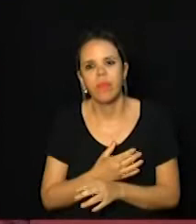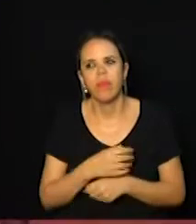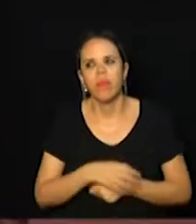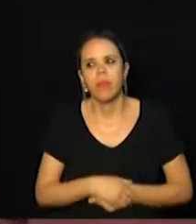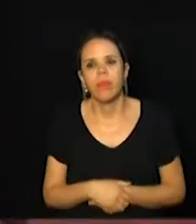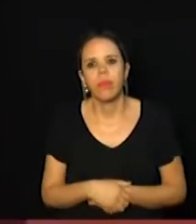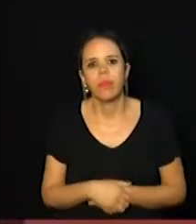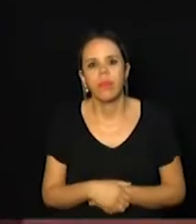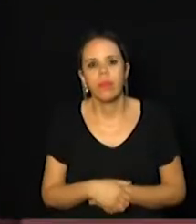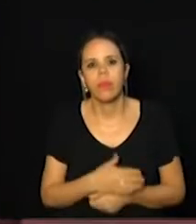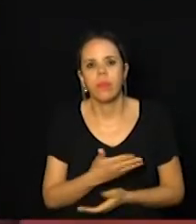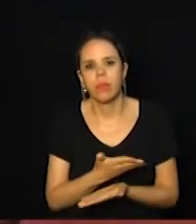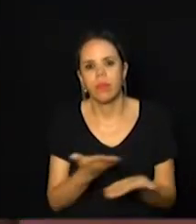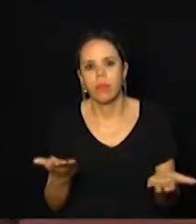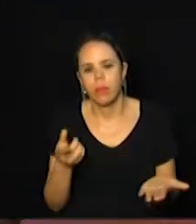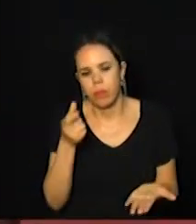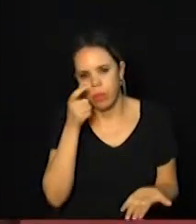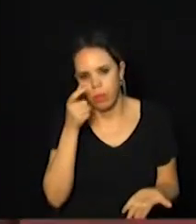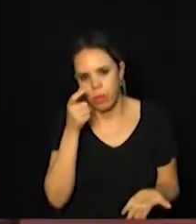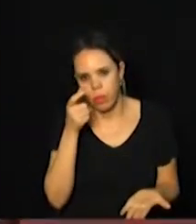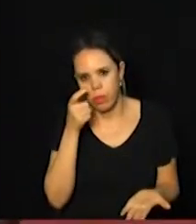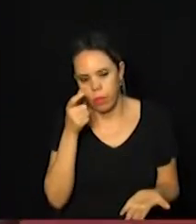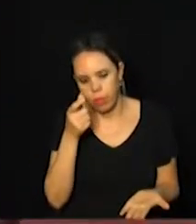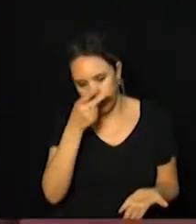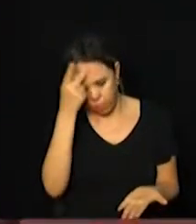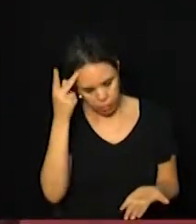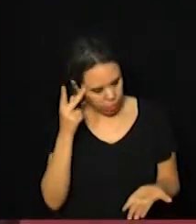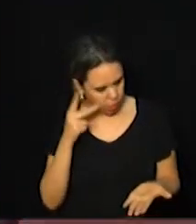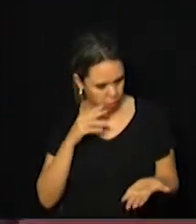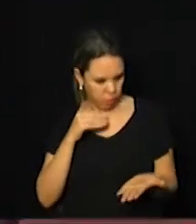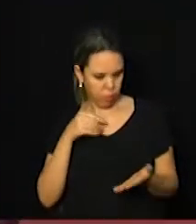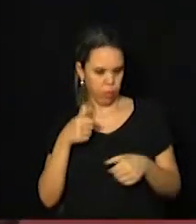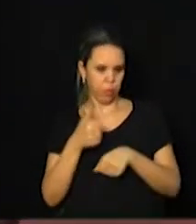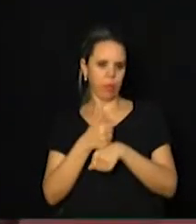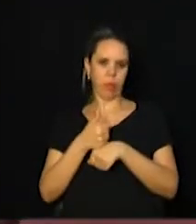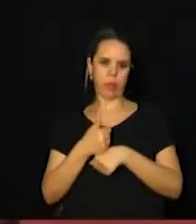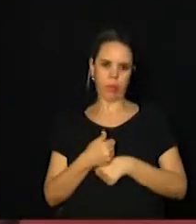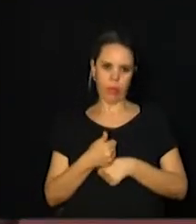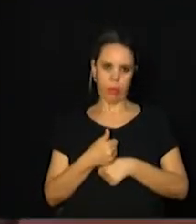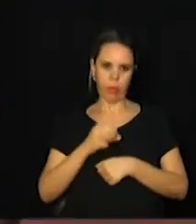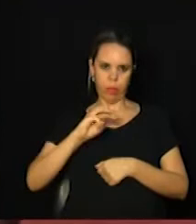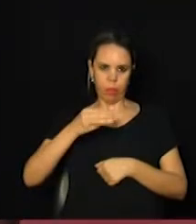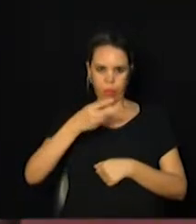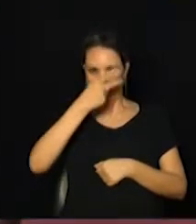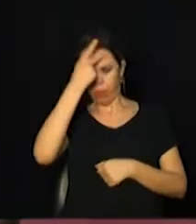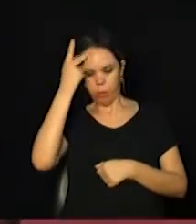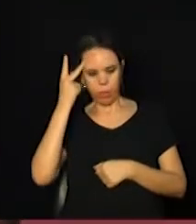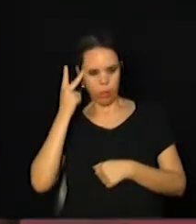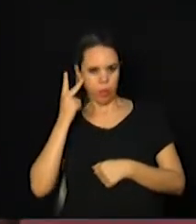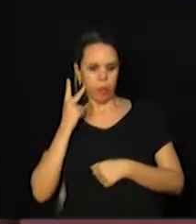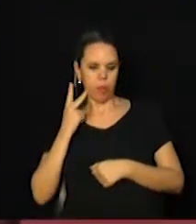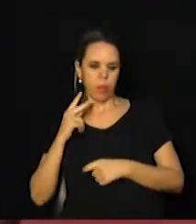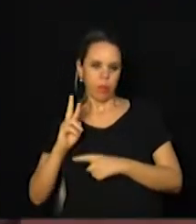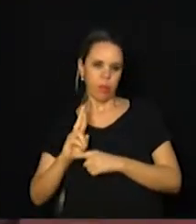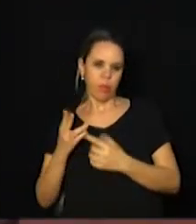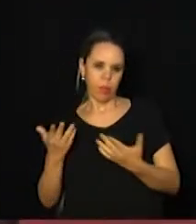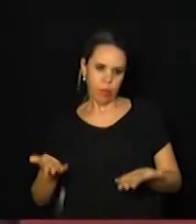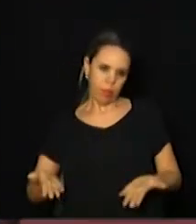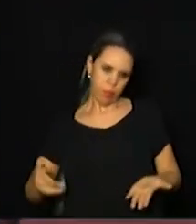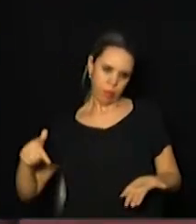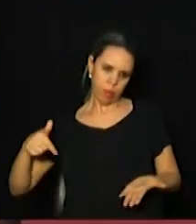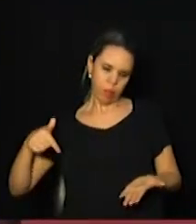então senhoras e senhores que estivemos assistir todos os trabalhadores frentistas são milhões e milhões de pessoas representadas